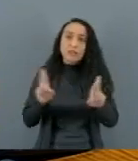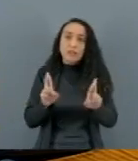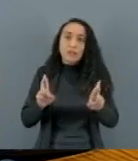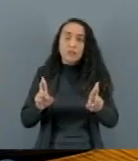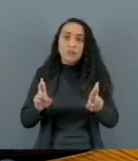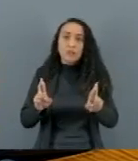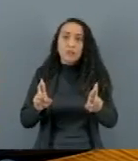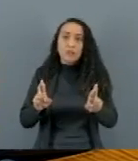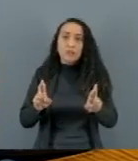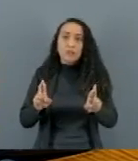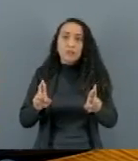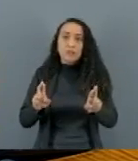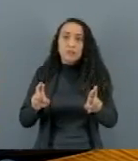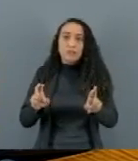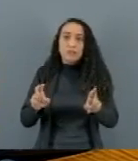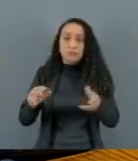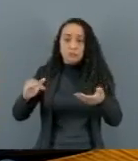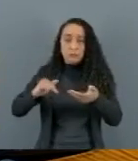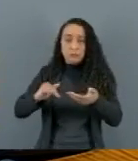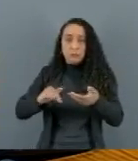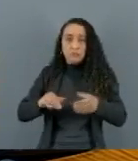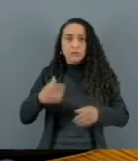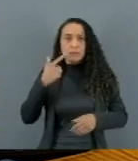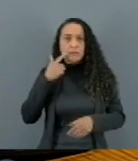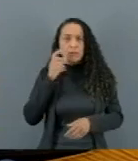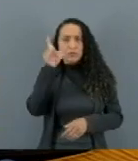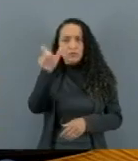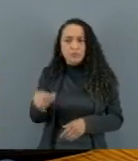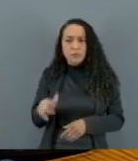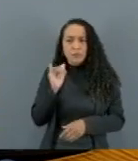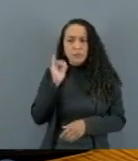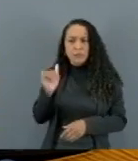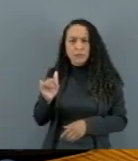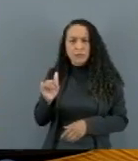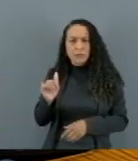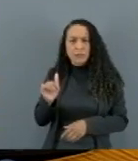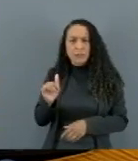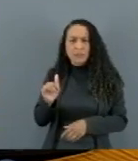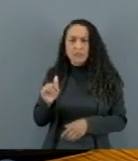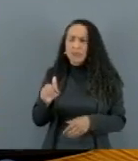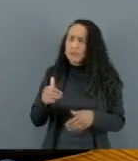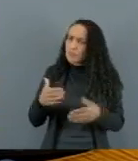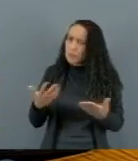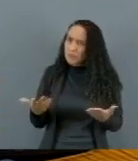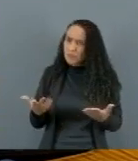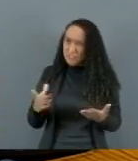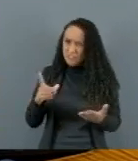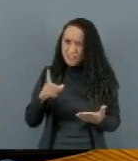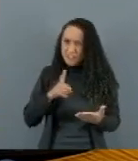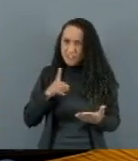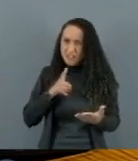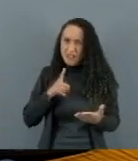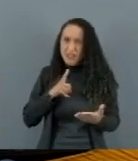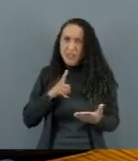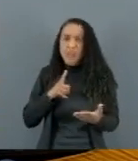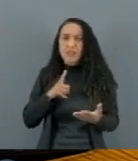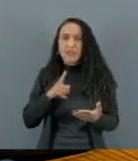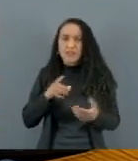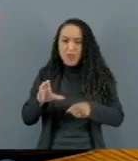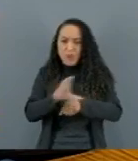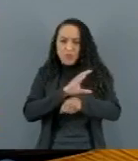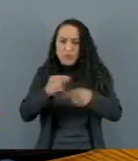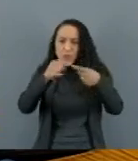poderes. Eu olhei para a repórter, ela ao lado de outros, e houve uma revogação da Constituição